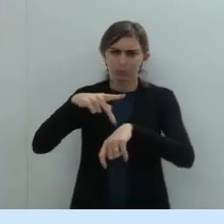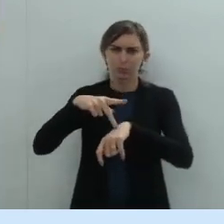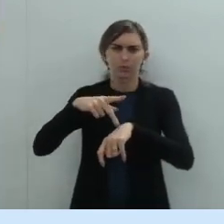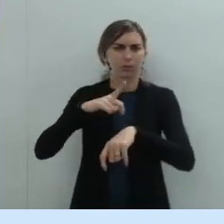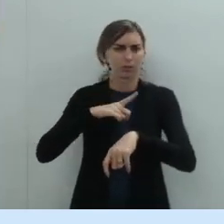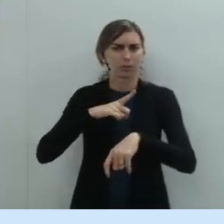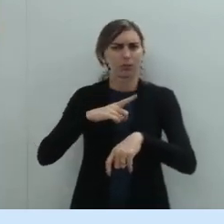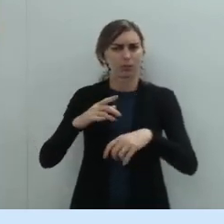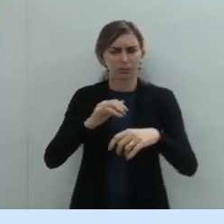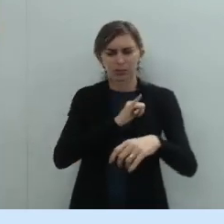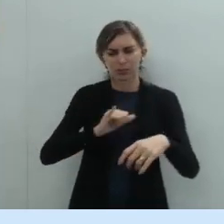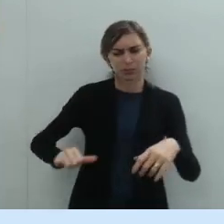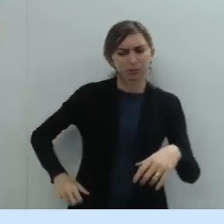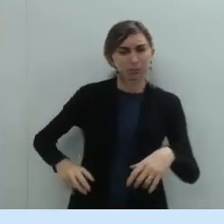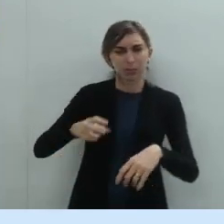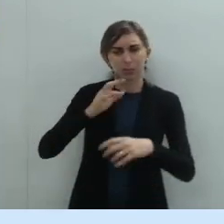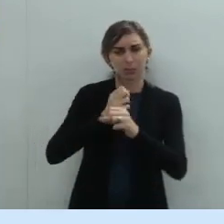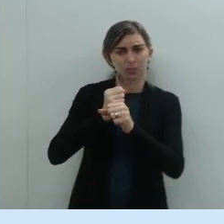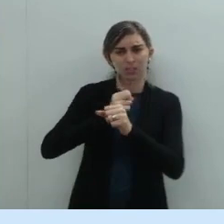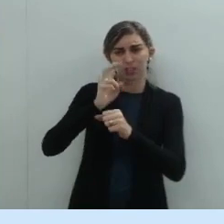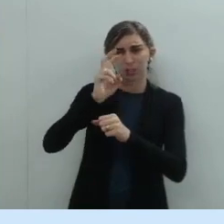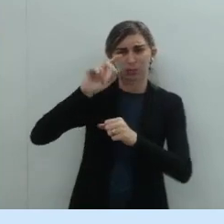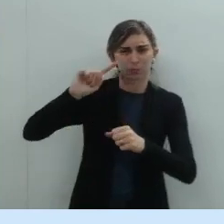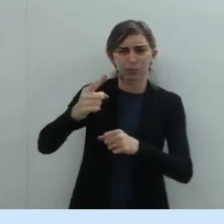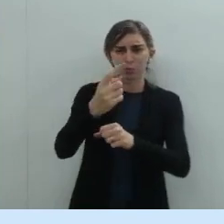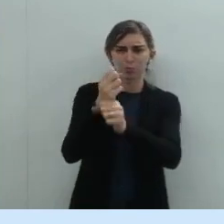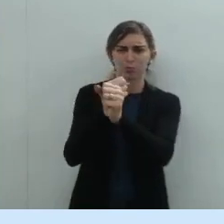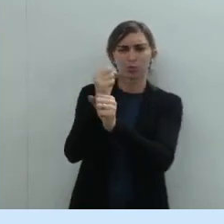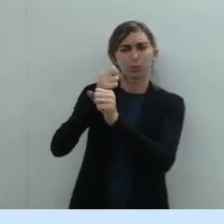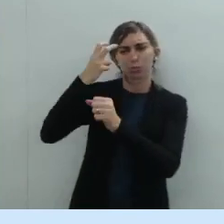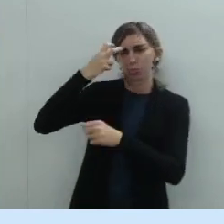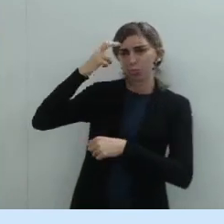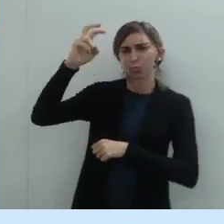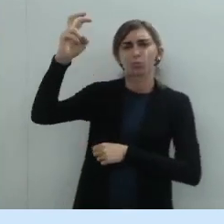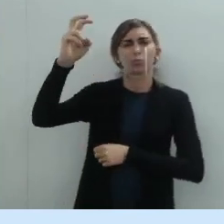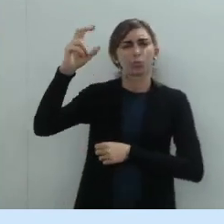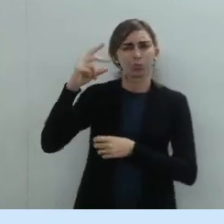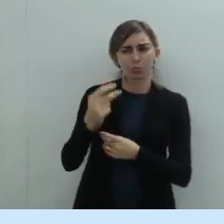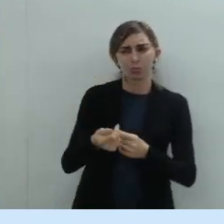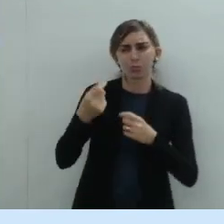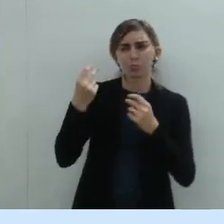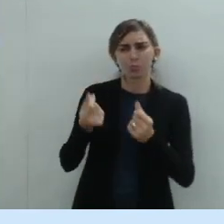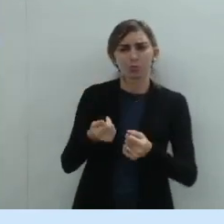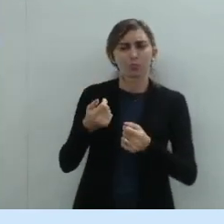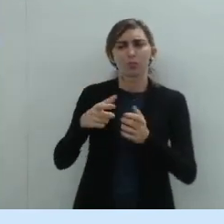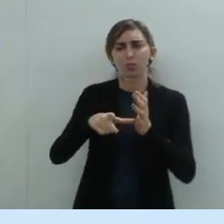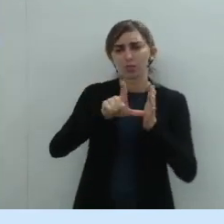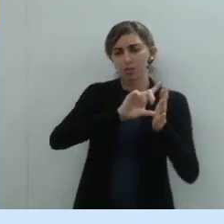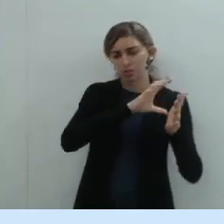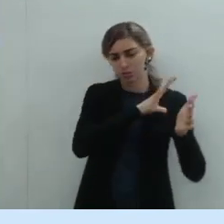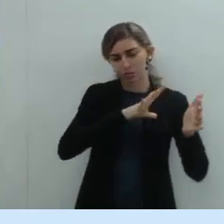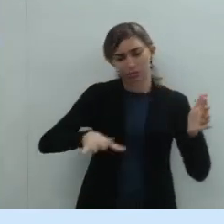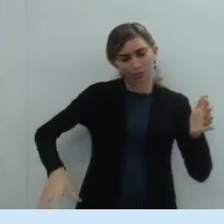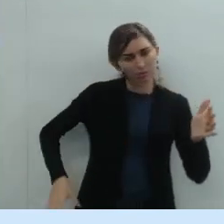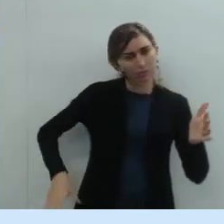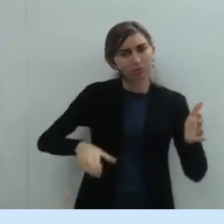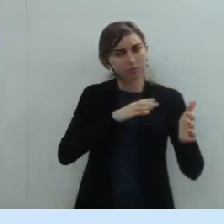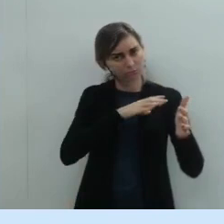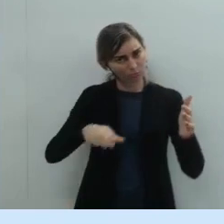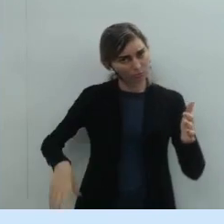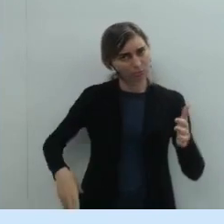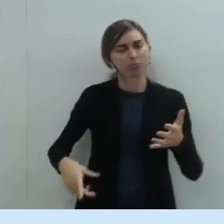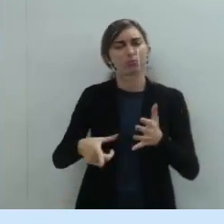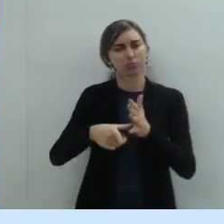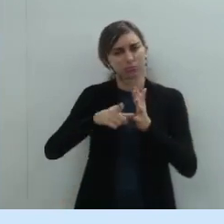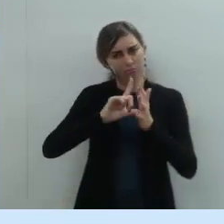por mais de 5.000 anos. Né? Uma cultura que ali passou 5.000 anos antes de Cristo, né?